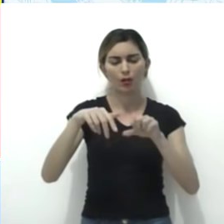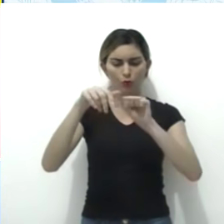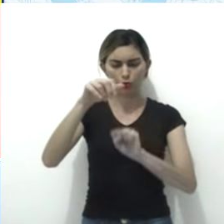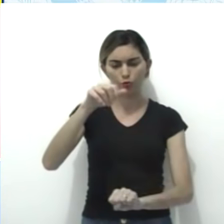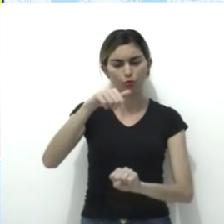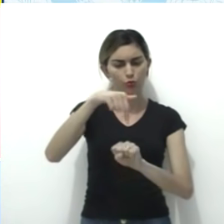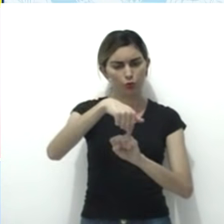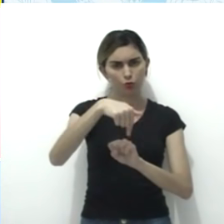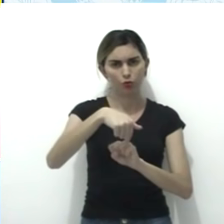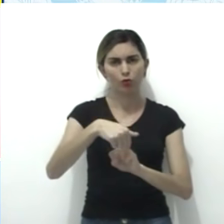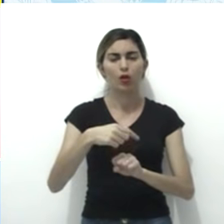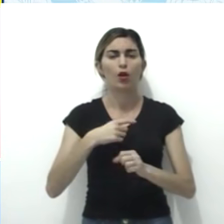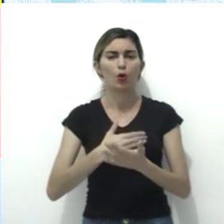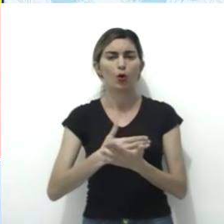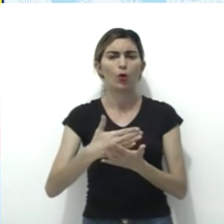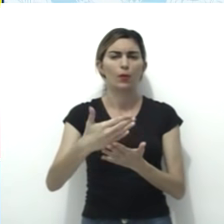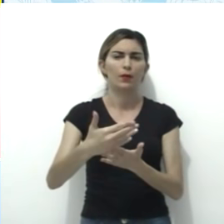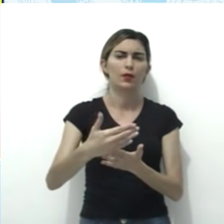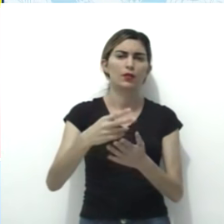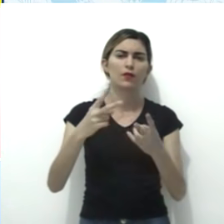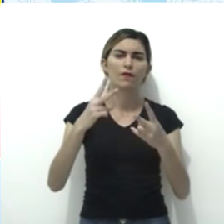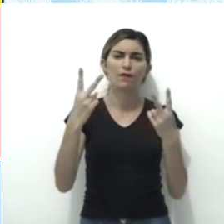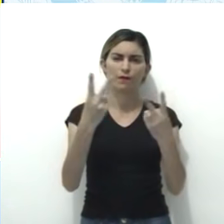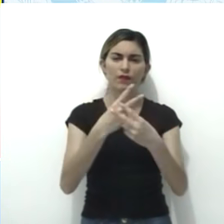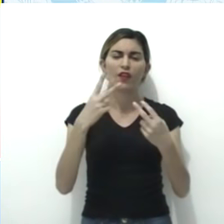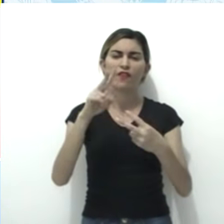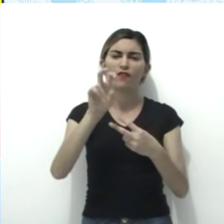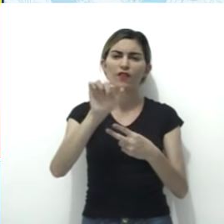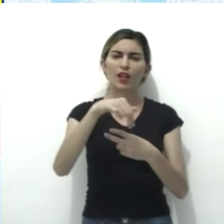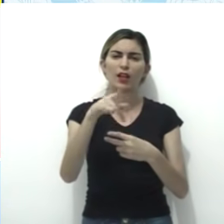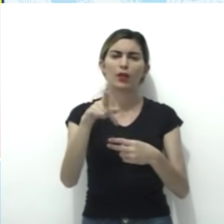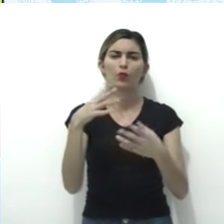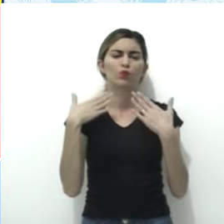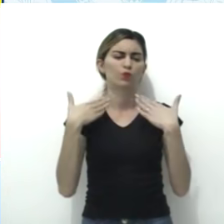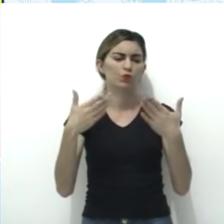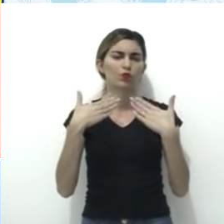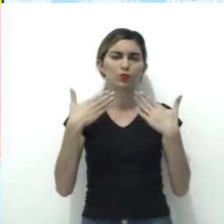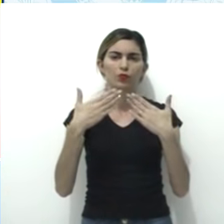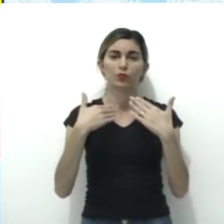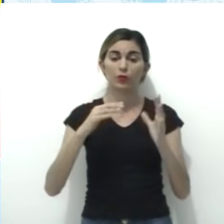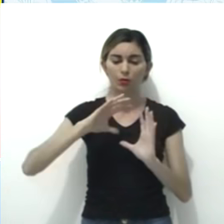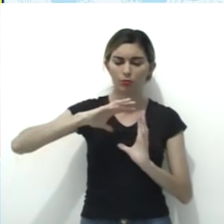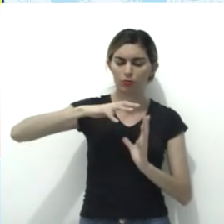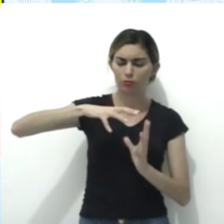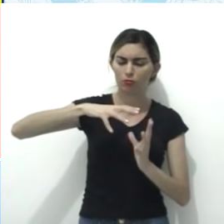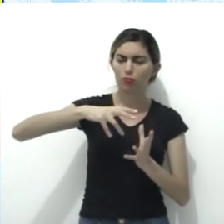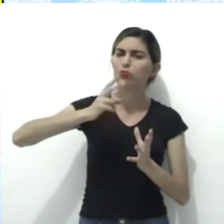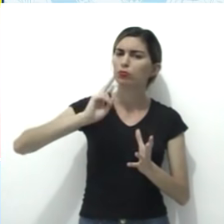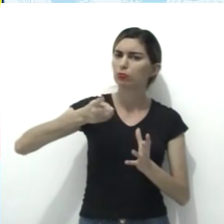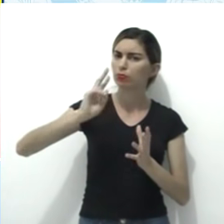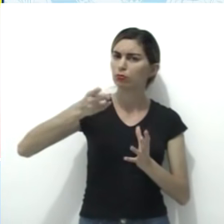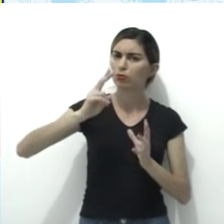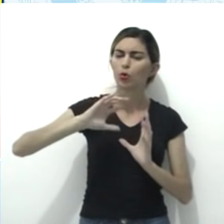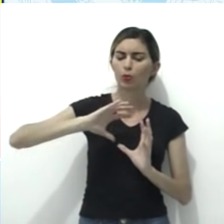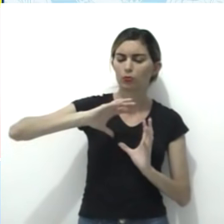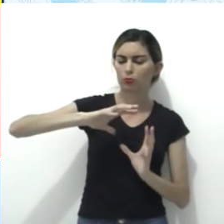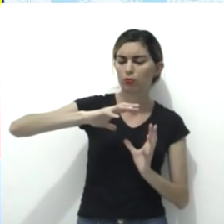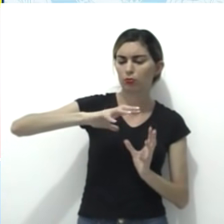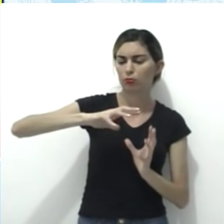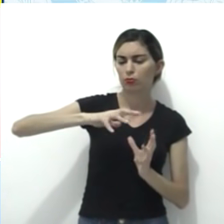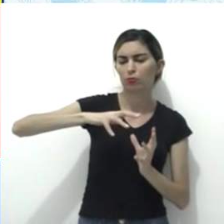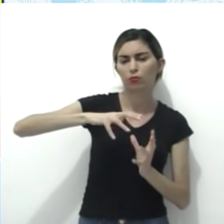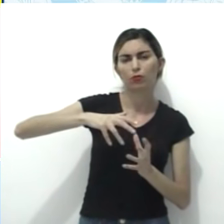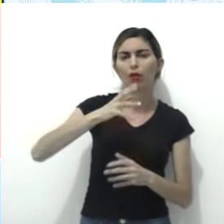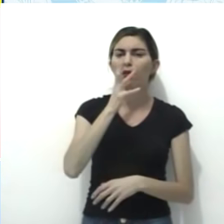e no hemisfério sul vai iniciar o verão daí a terra ela vai continuar o seu